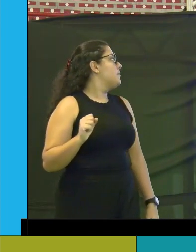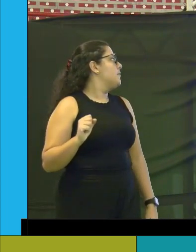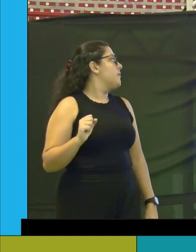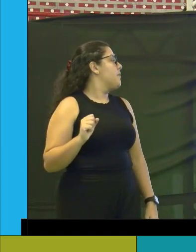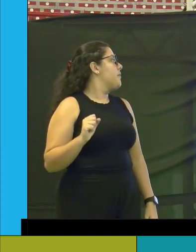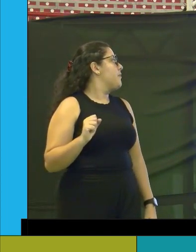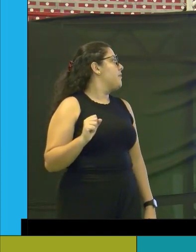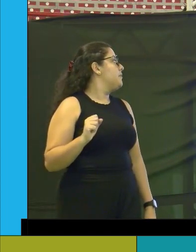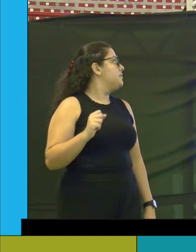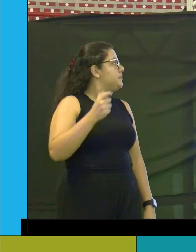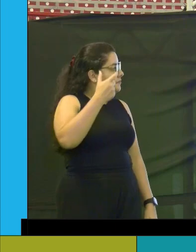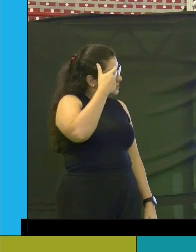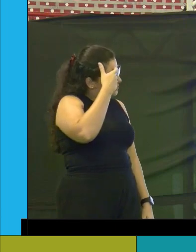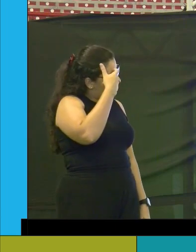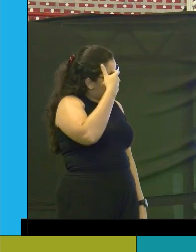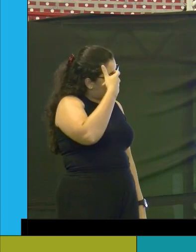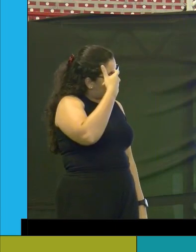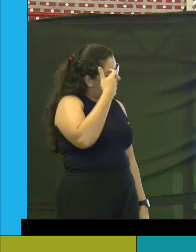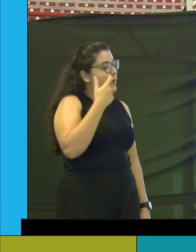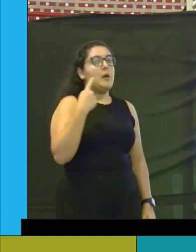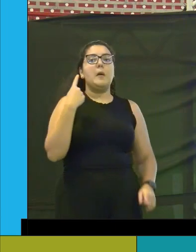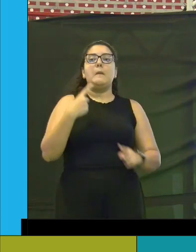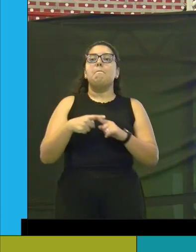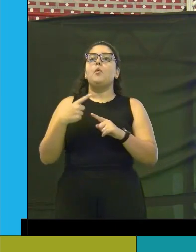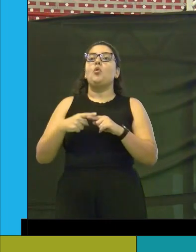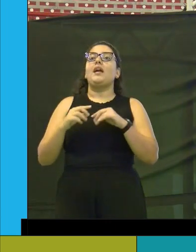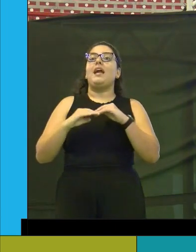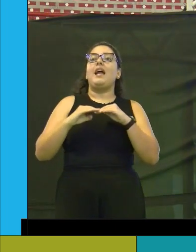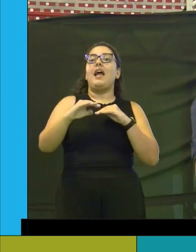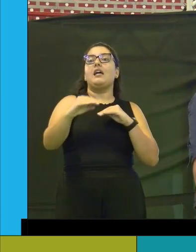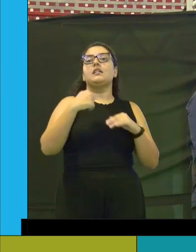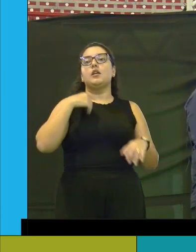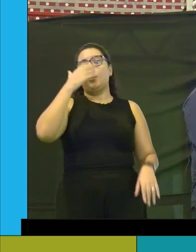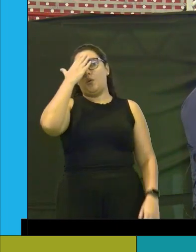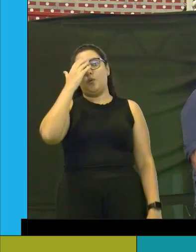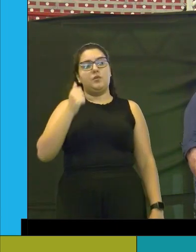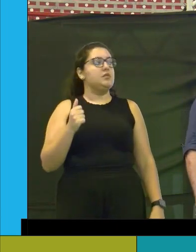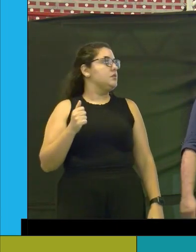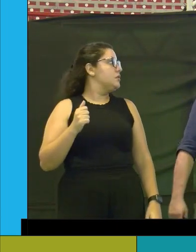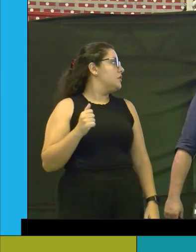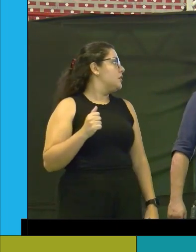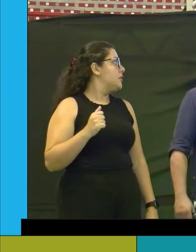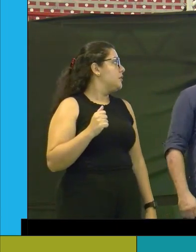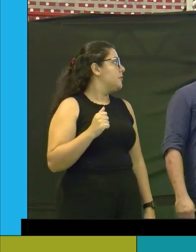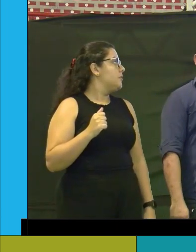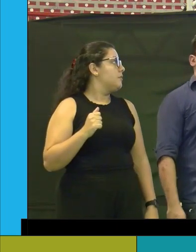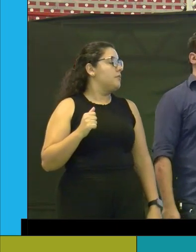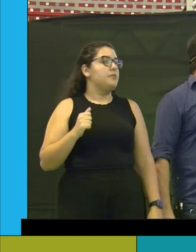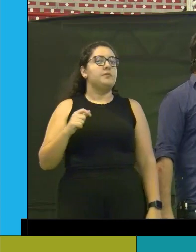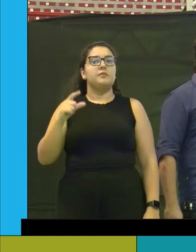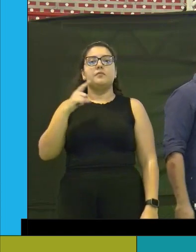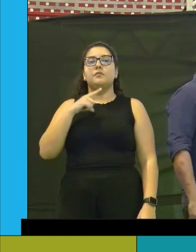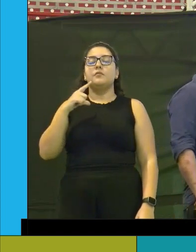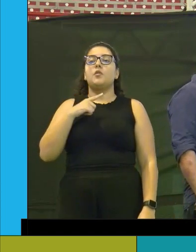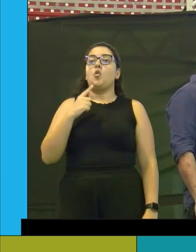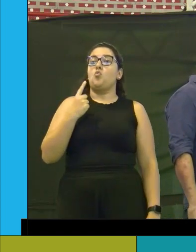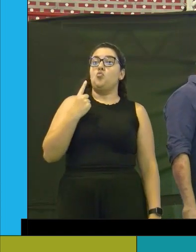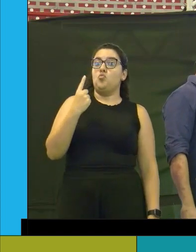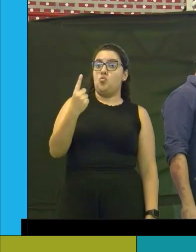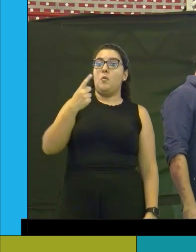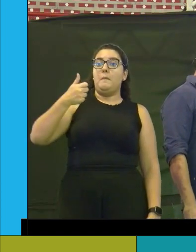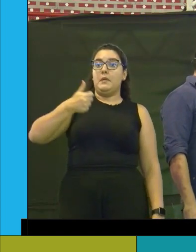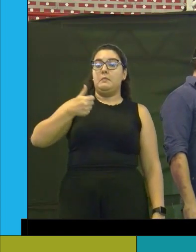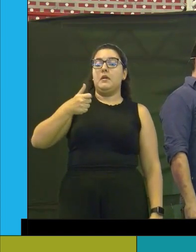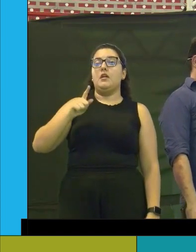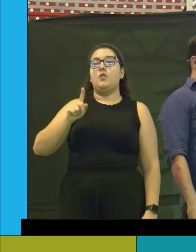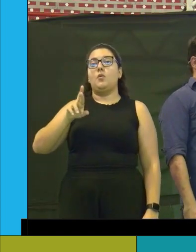reta. Por que que eu sei que é uma reta? Olha o expoente da incógnita. Expoente 1, primeiro